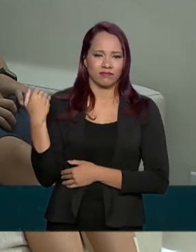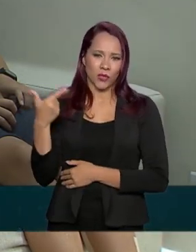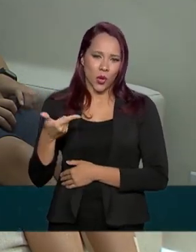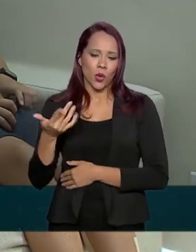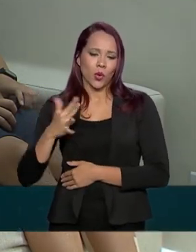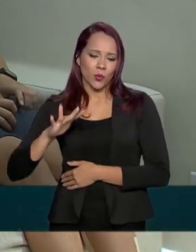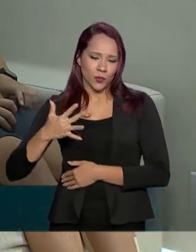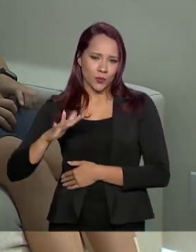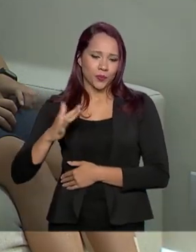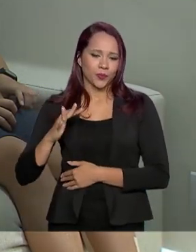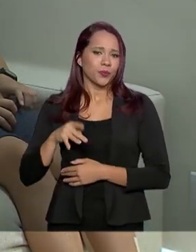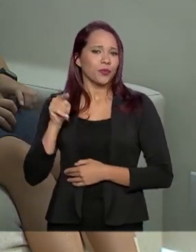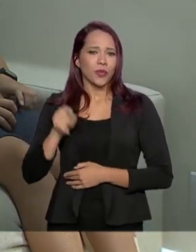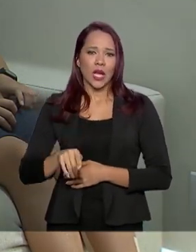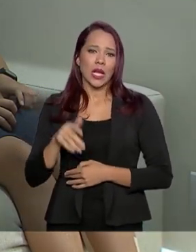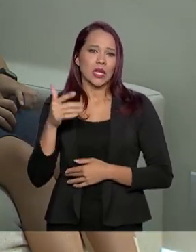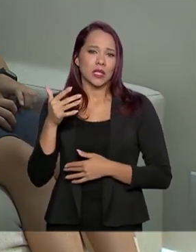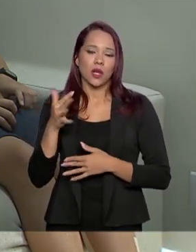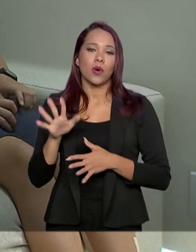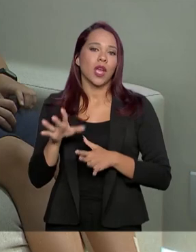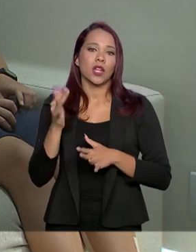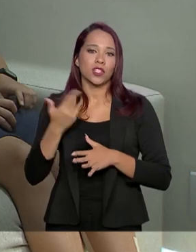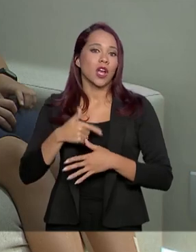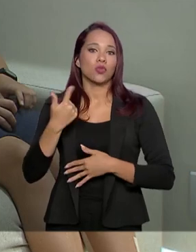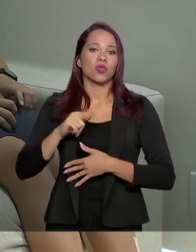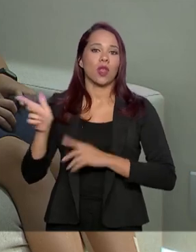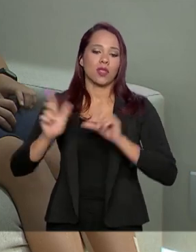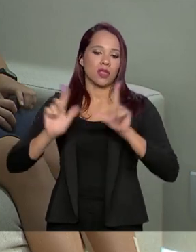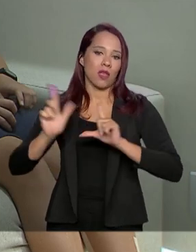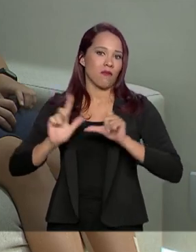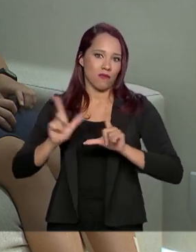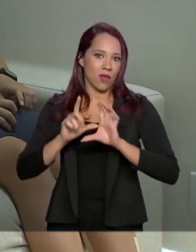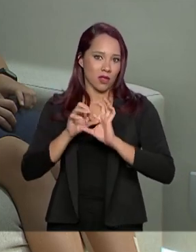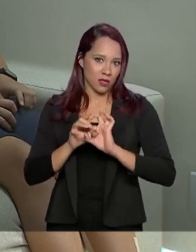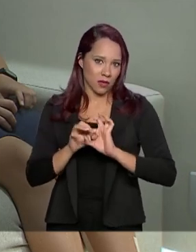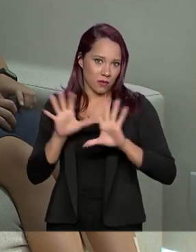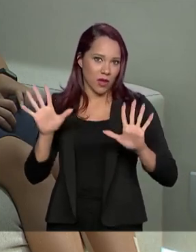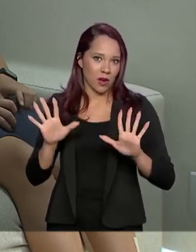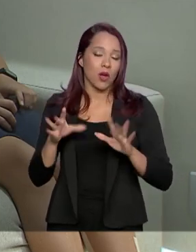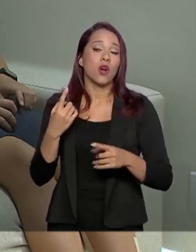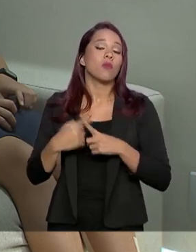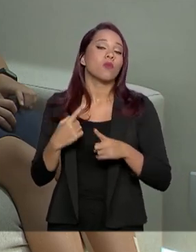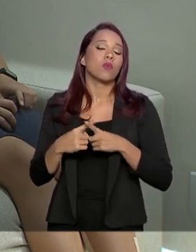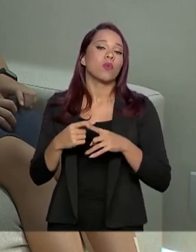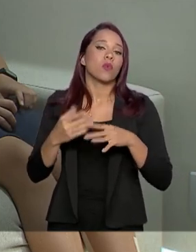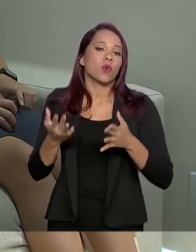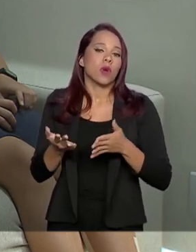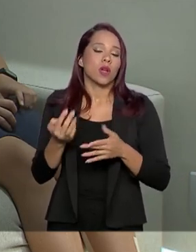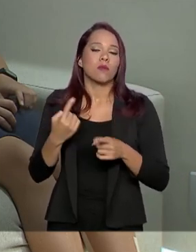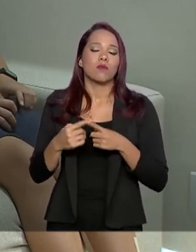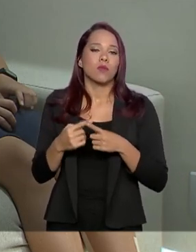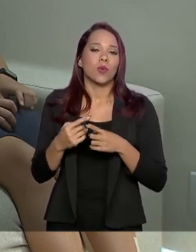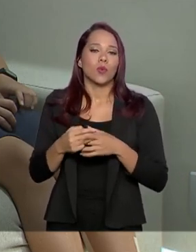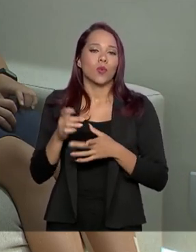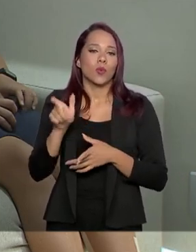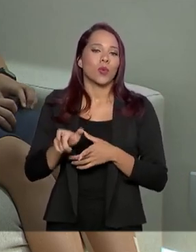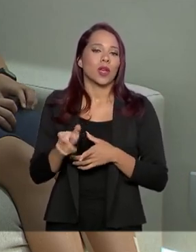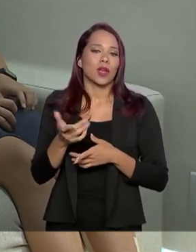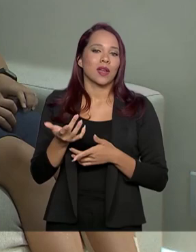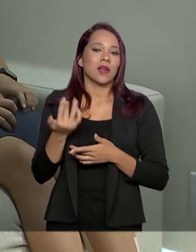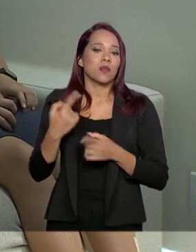mais ou menos, que ele não tem TV liberado, justamente por causa das